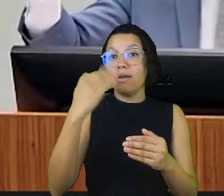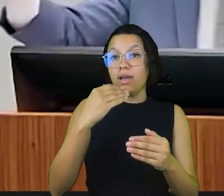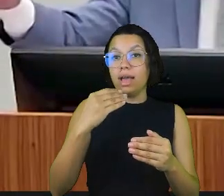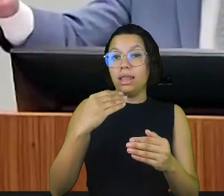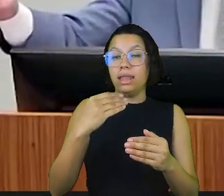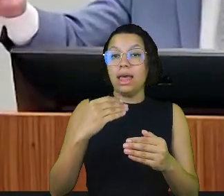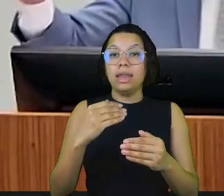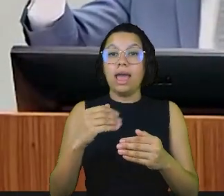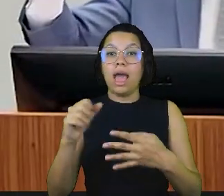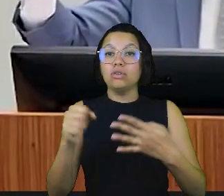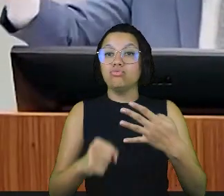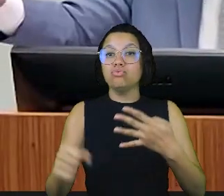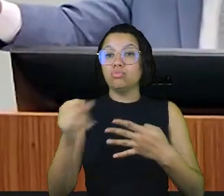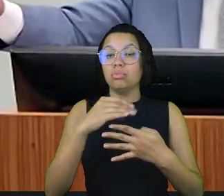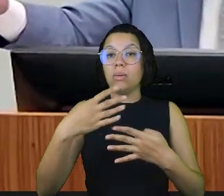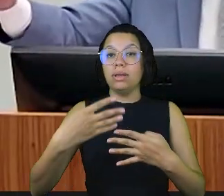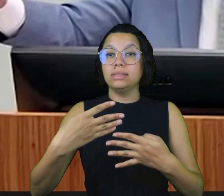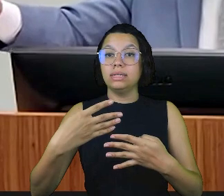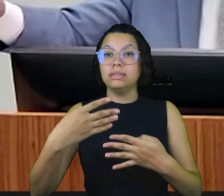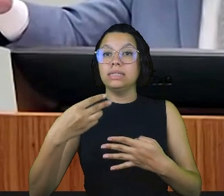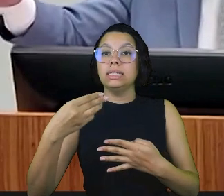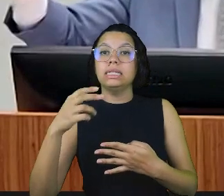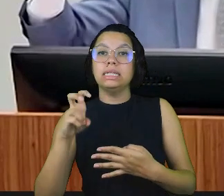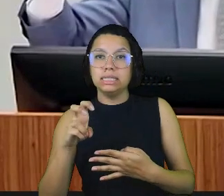súmula 435 do